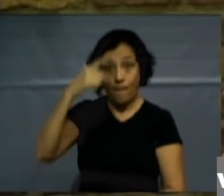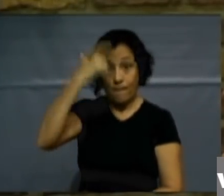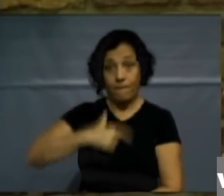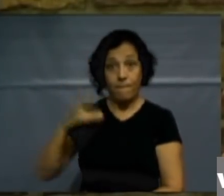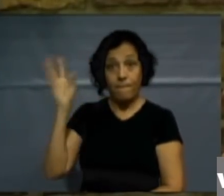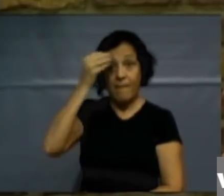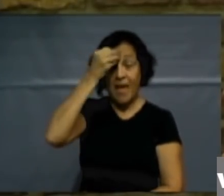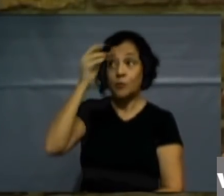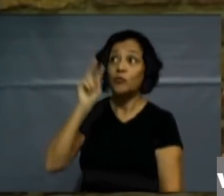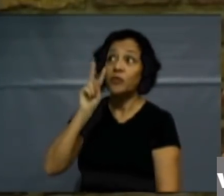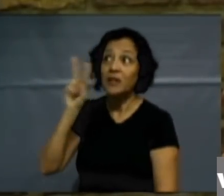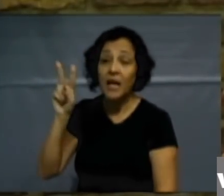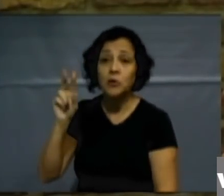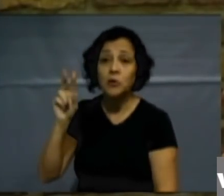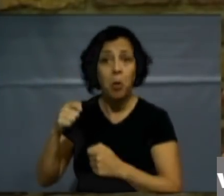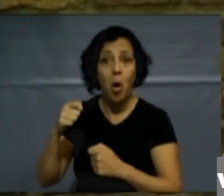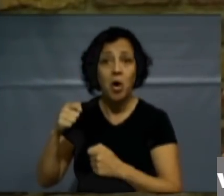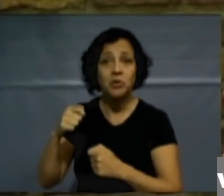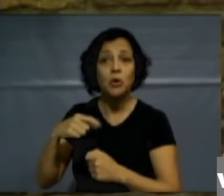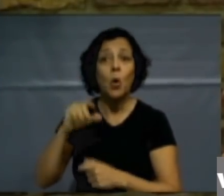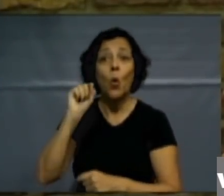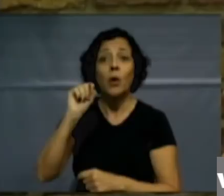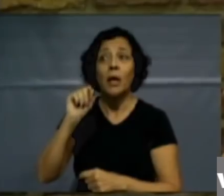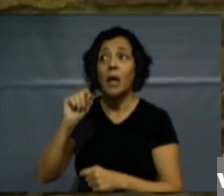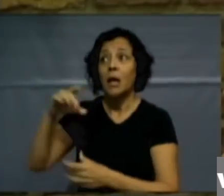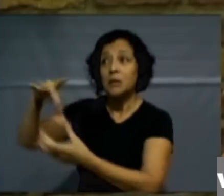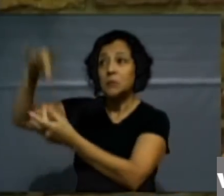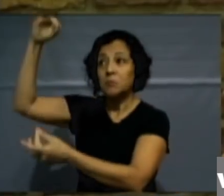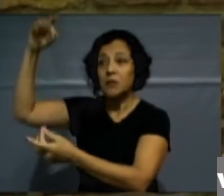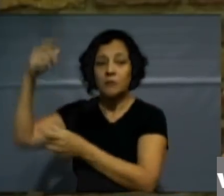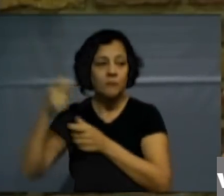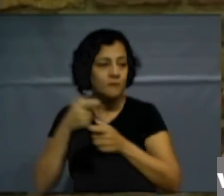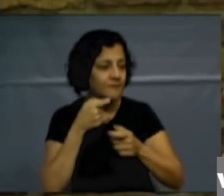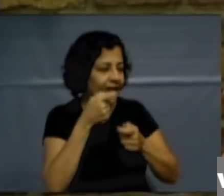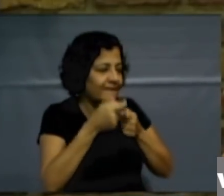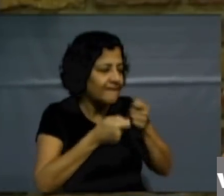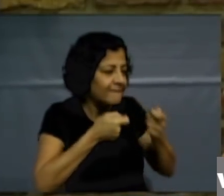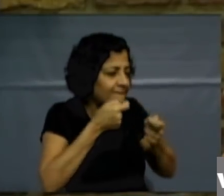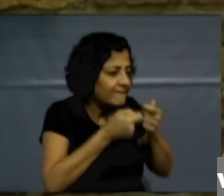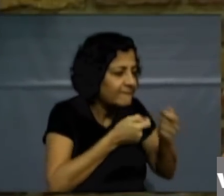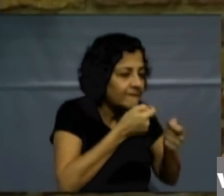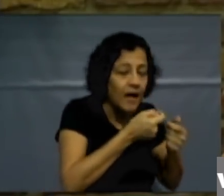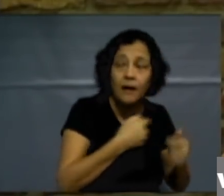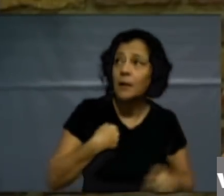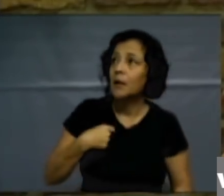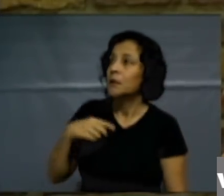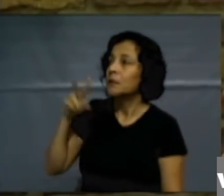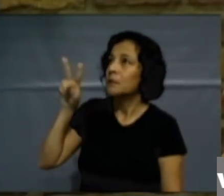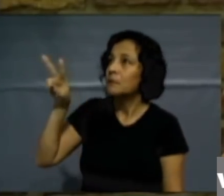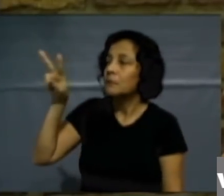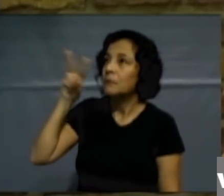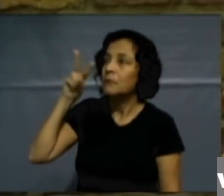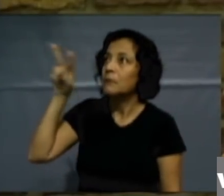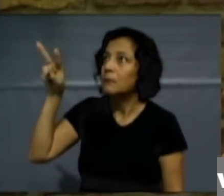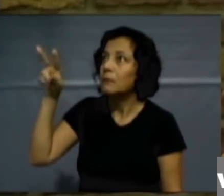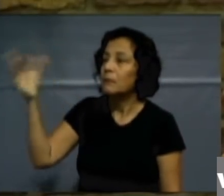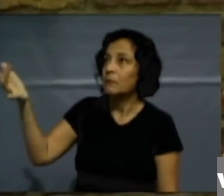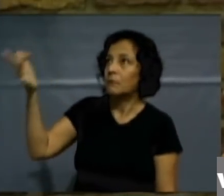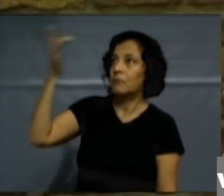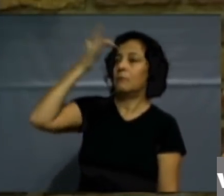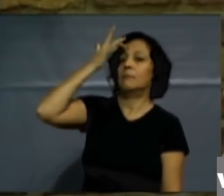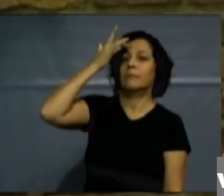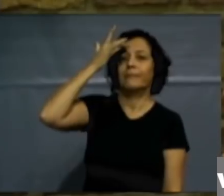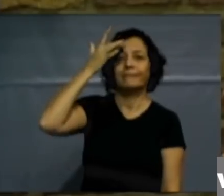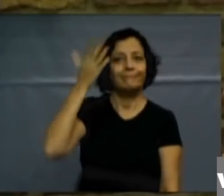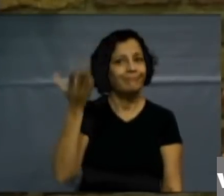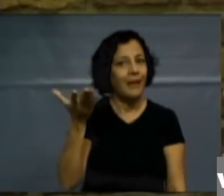ser enganado, né? Então não é porque ele vê, não, mas ele está vendo. Mas aquela imagem pode ter sido implantada no cérebro dele.